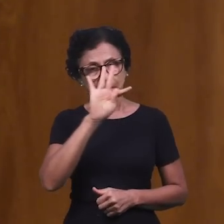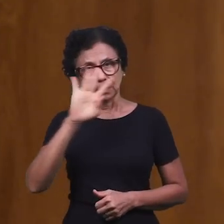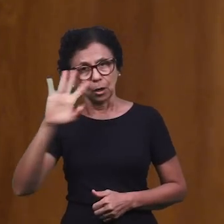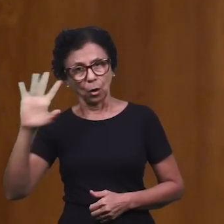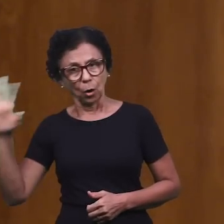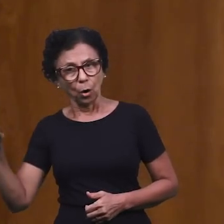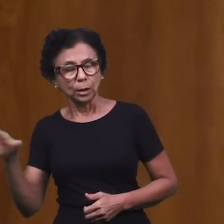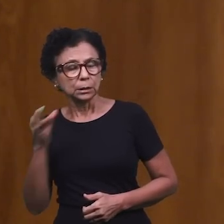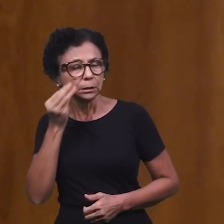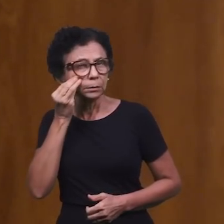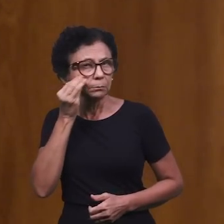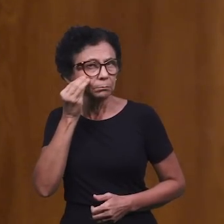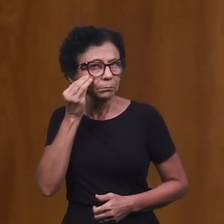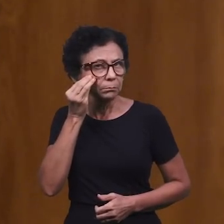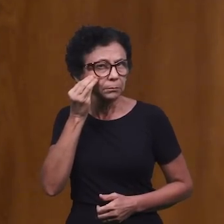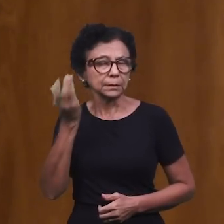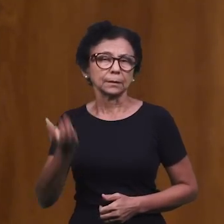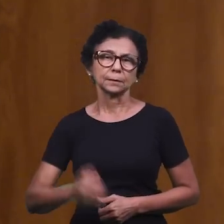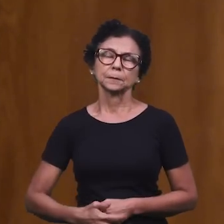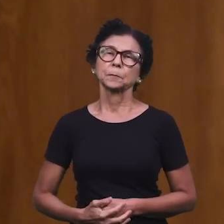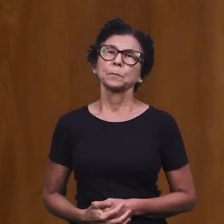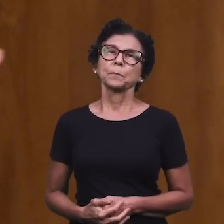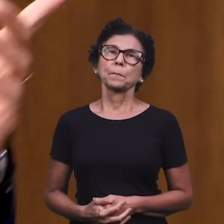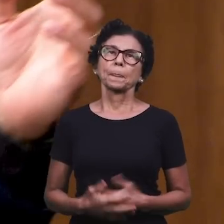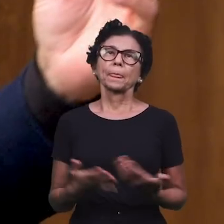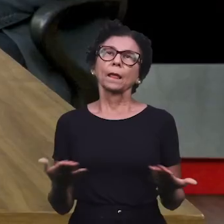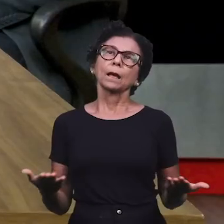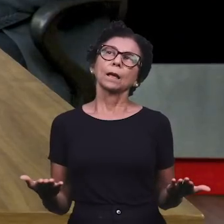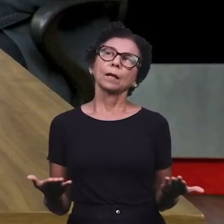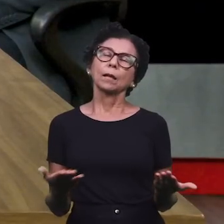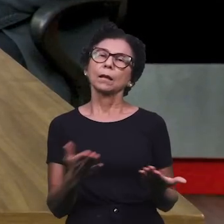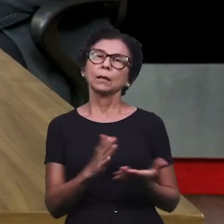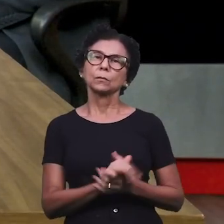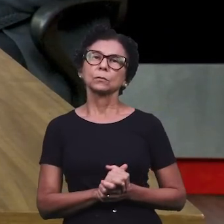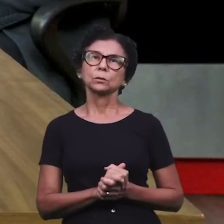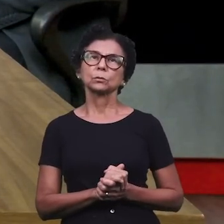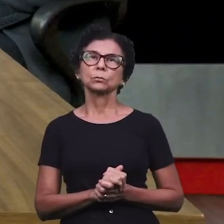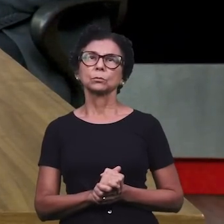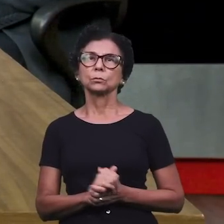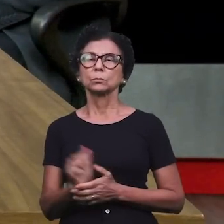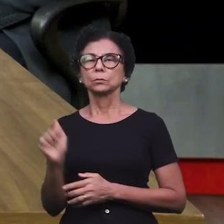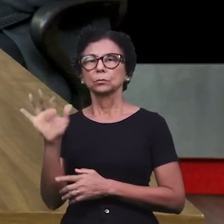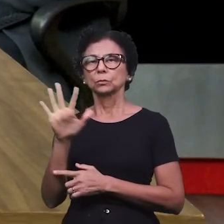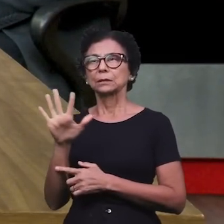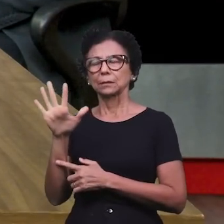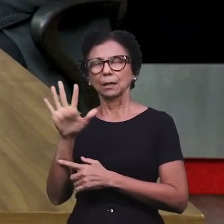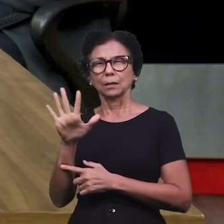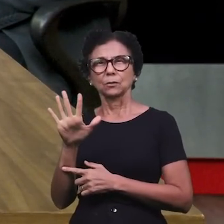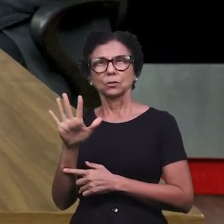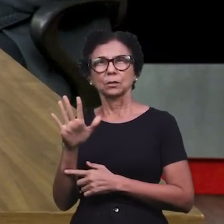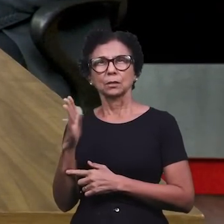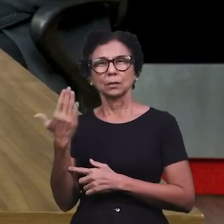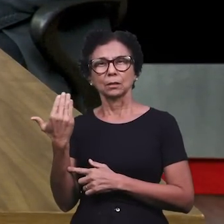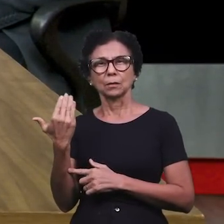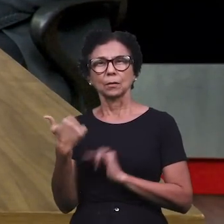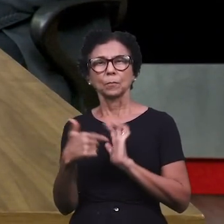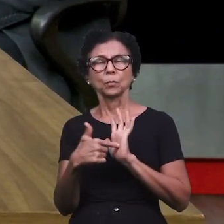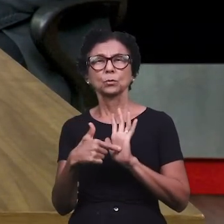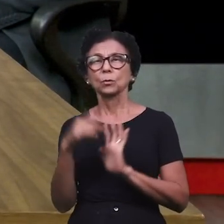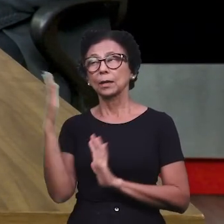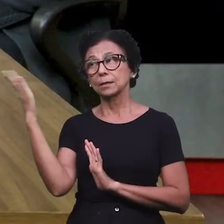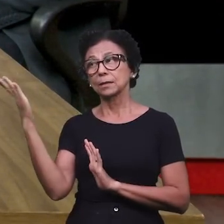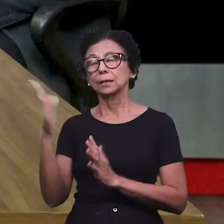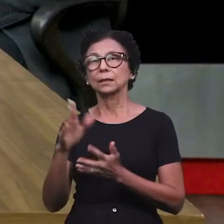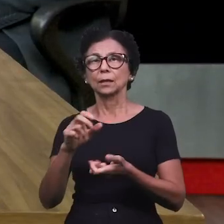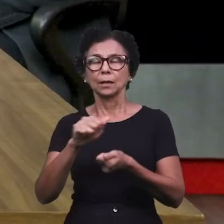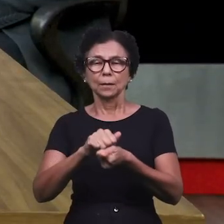por formas experimentais. Então nós temos assim, quando nós falamos aqui, igual o slide mostrando aqui, o Big